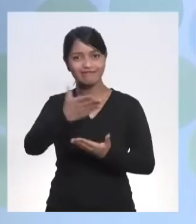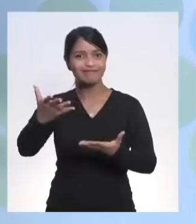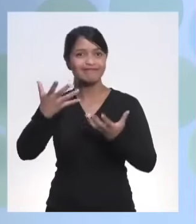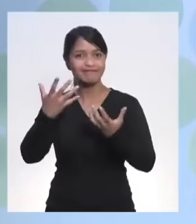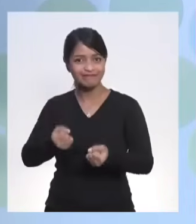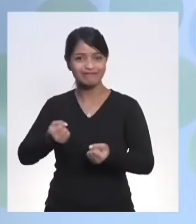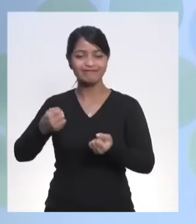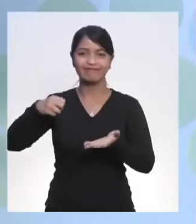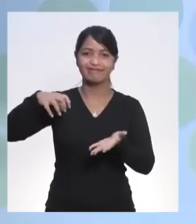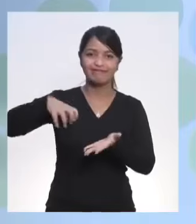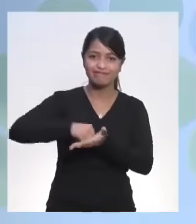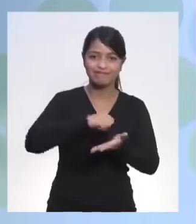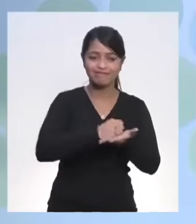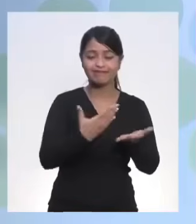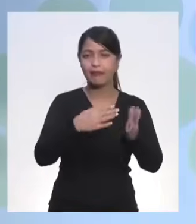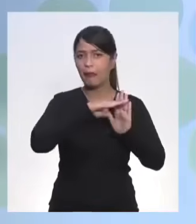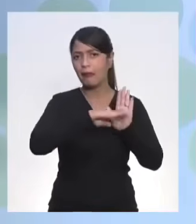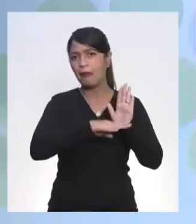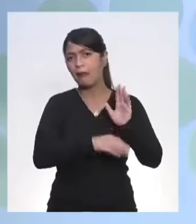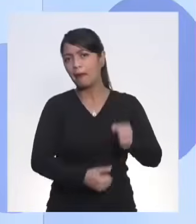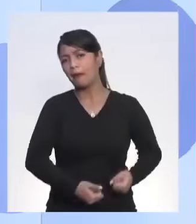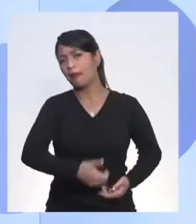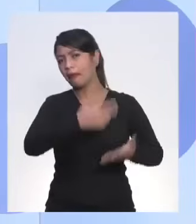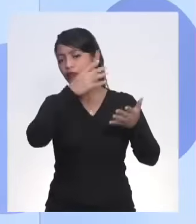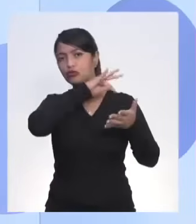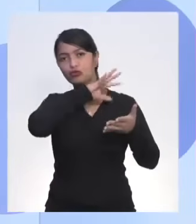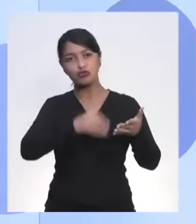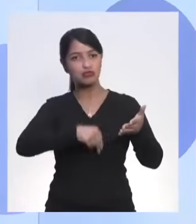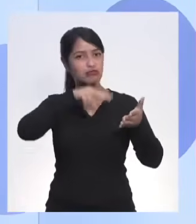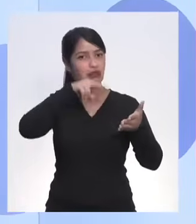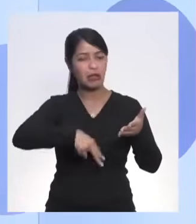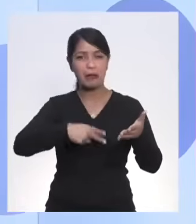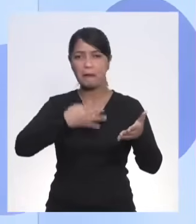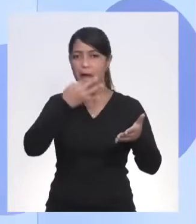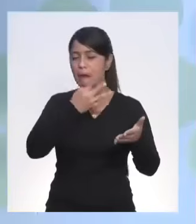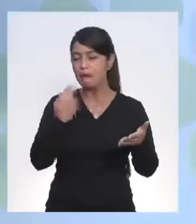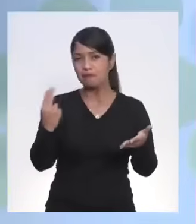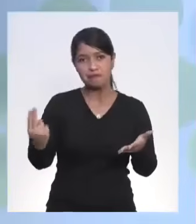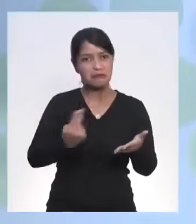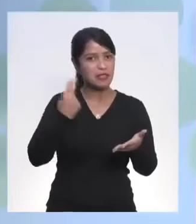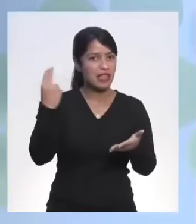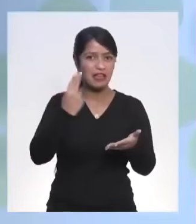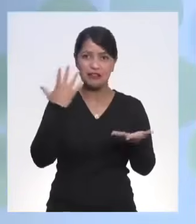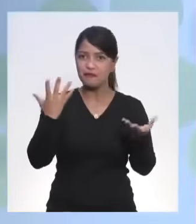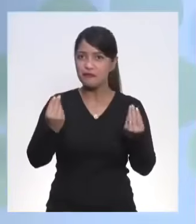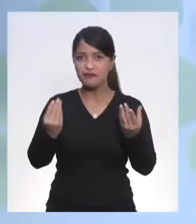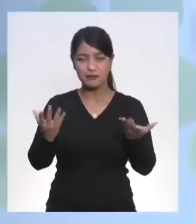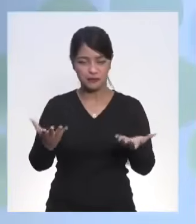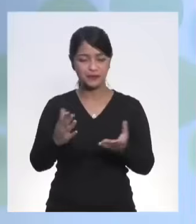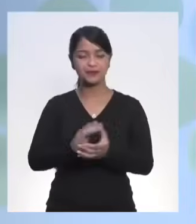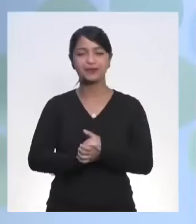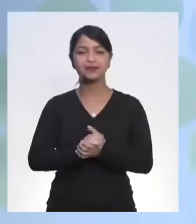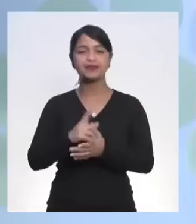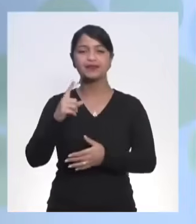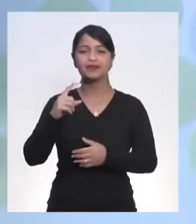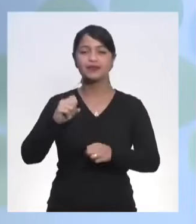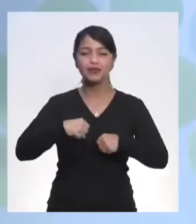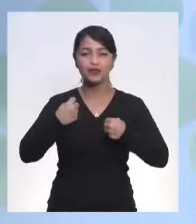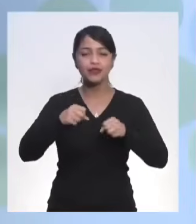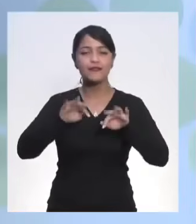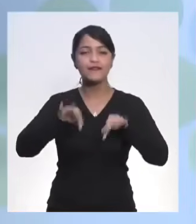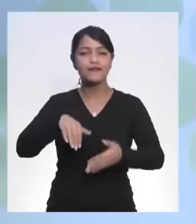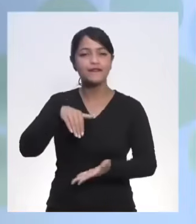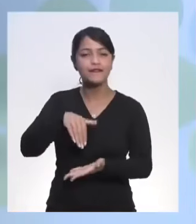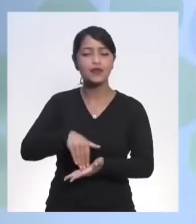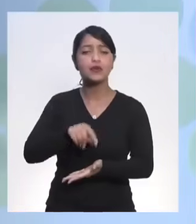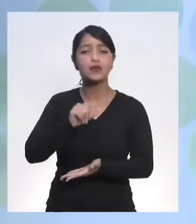gente não pode dizer o nome de todas, né? Não. Vamos tentar no final... Sem condições, tentar muita gente. Tentar no final, pelo menos, fazer uma